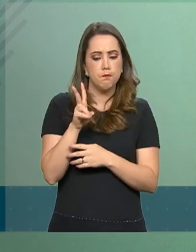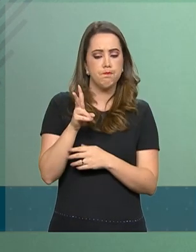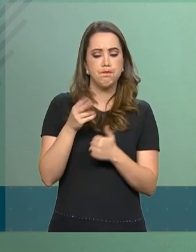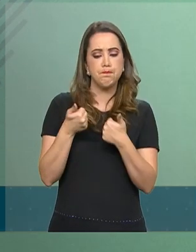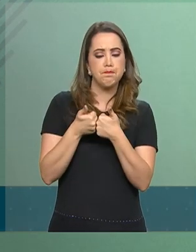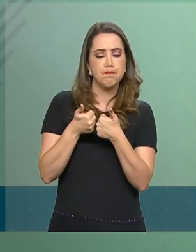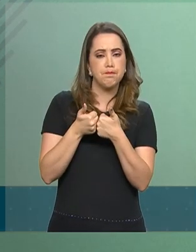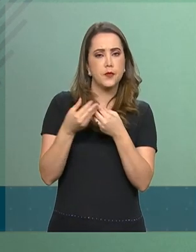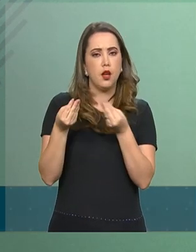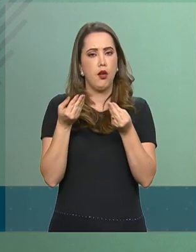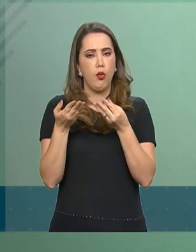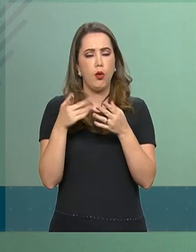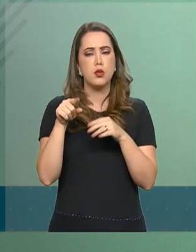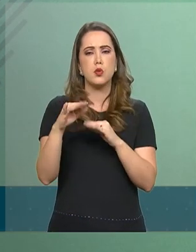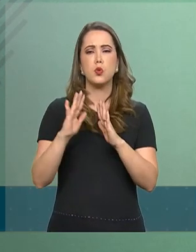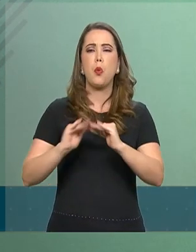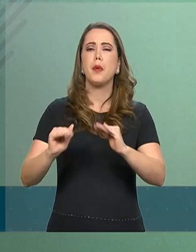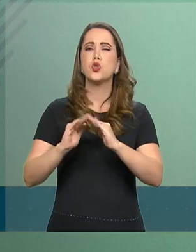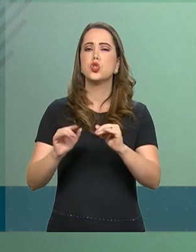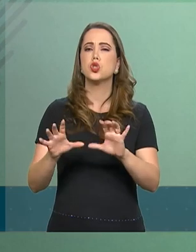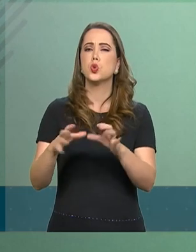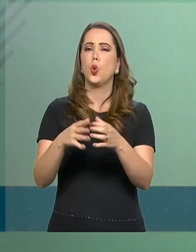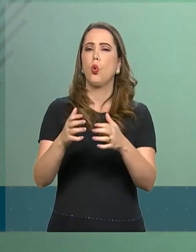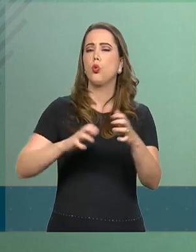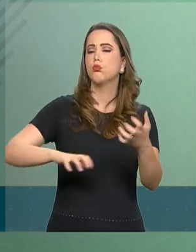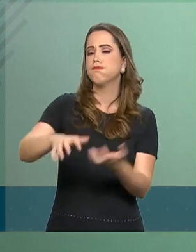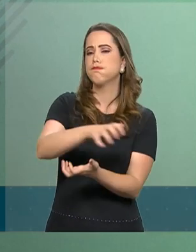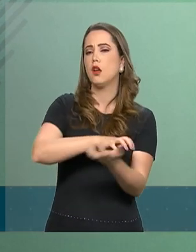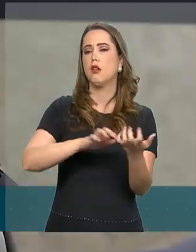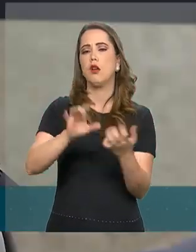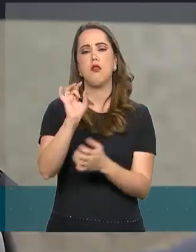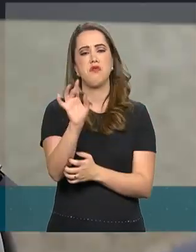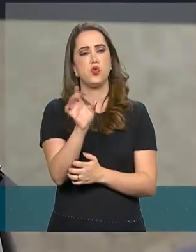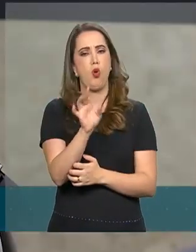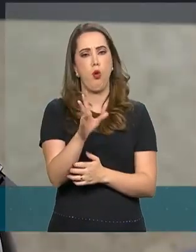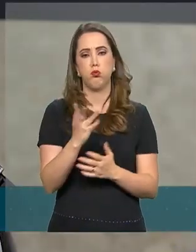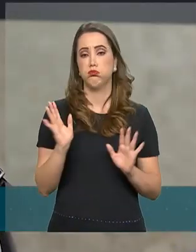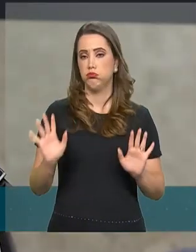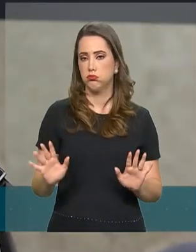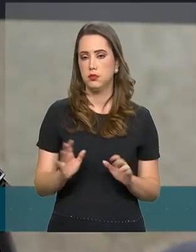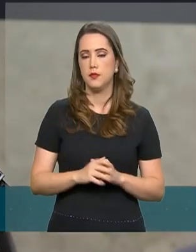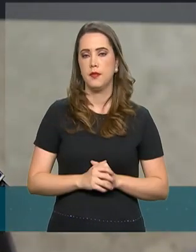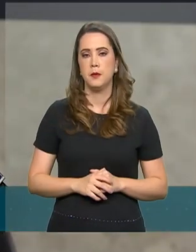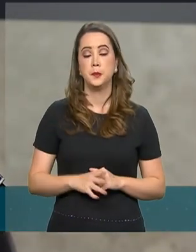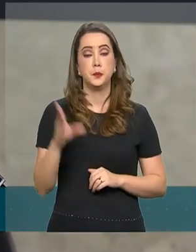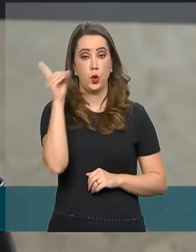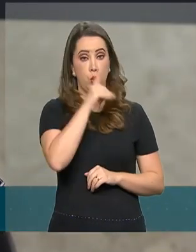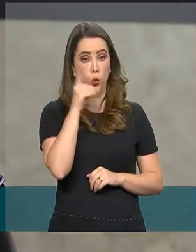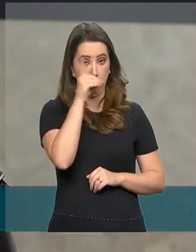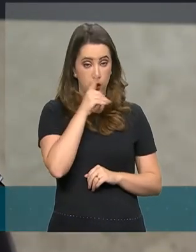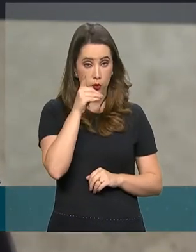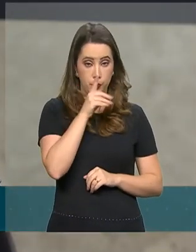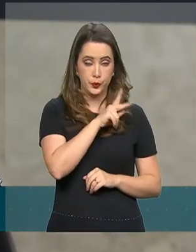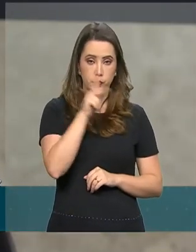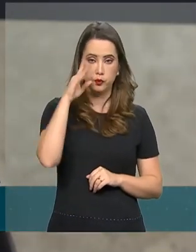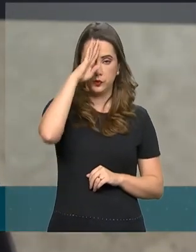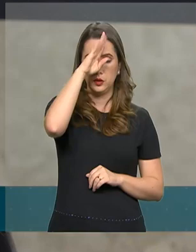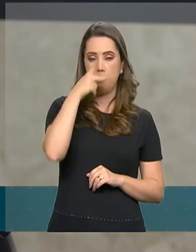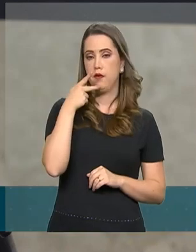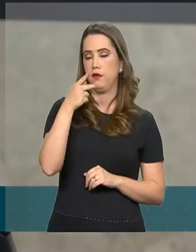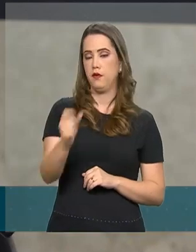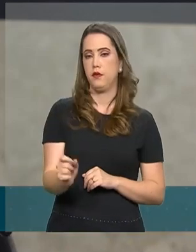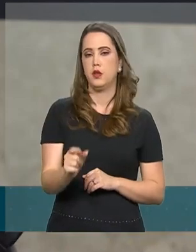e verificar quais são as demandas ea é a segunda questão é votando uma acção de ontem no domingo o presidente falou que ele